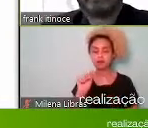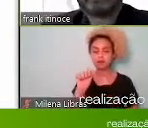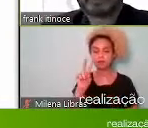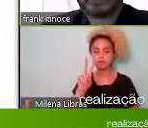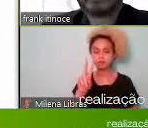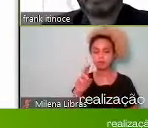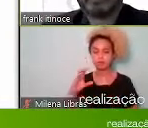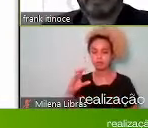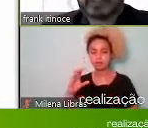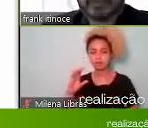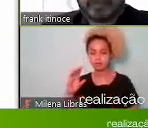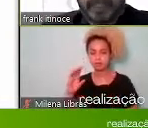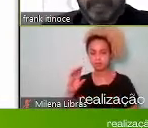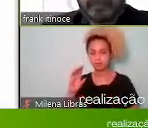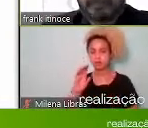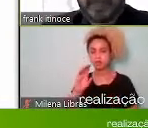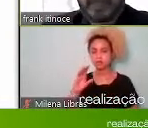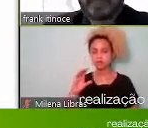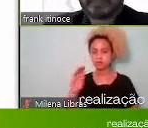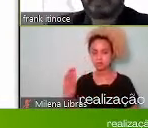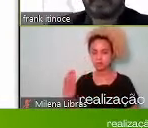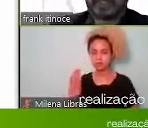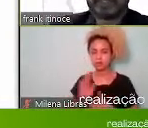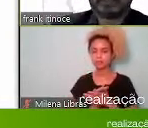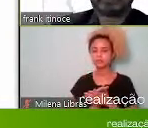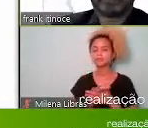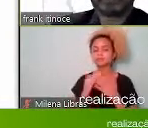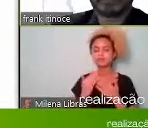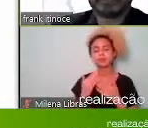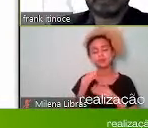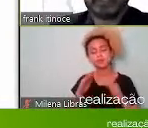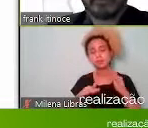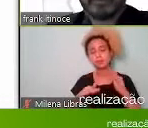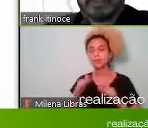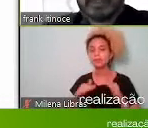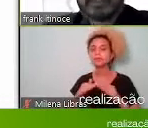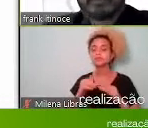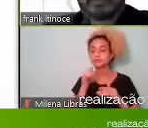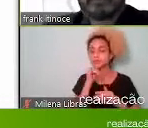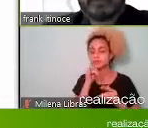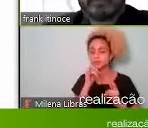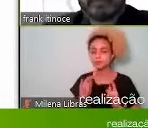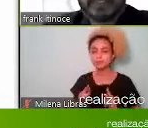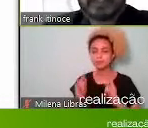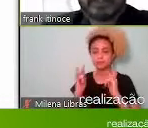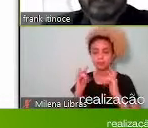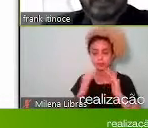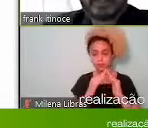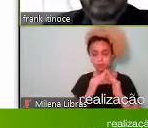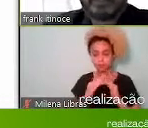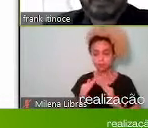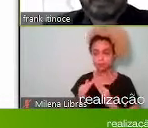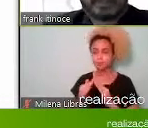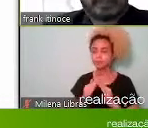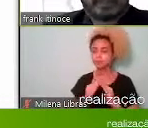variar em função da ocupação do prédio. Então, por exemplo, um prédio residencial, em que provavelmente